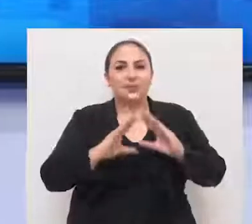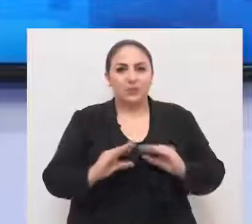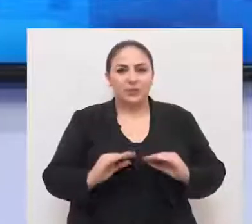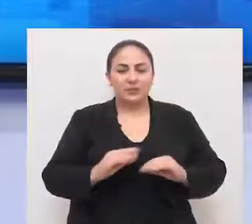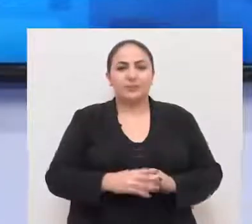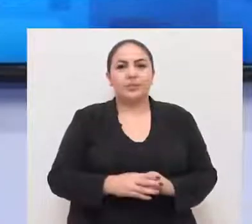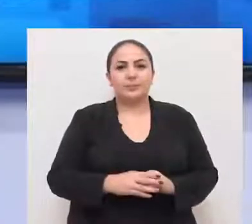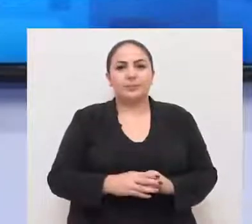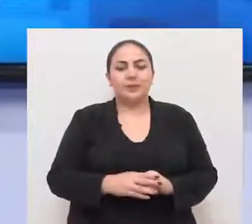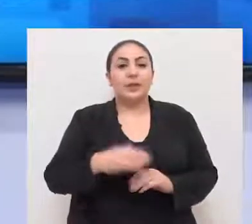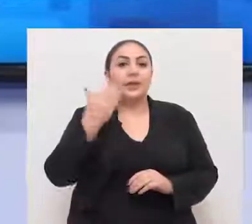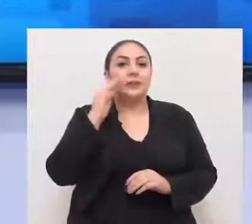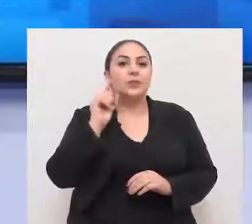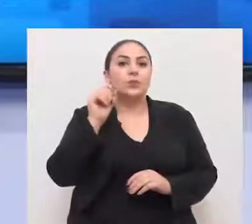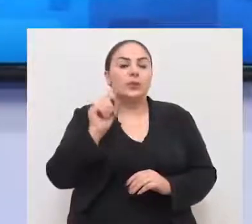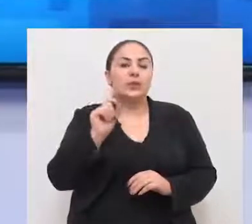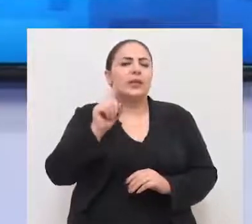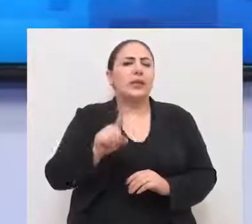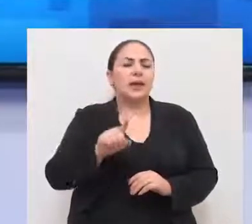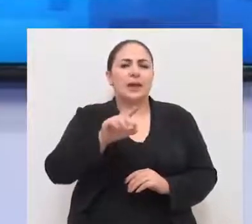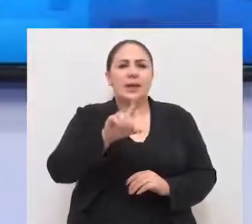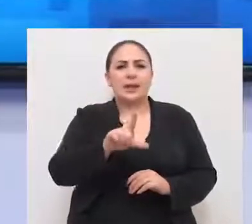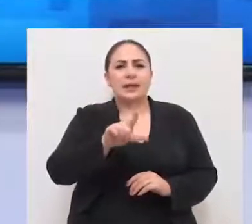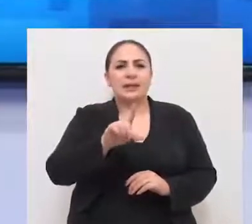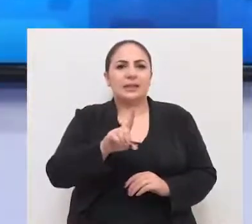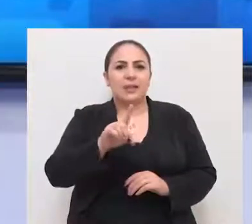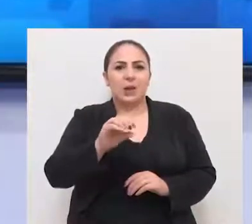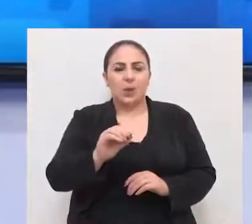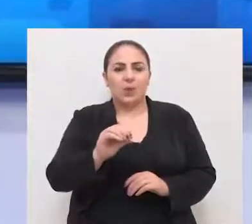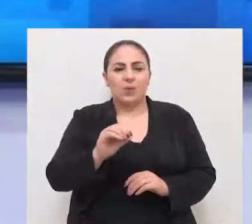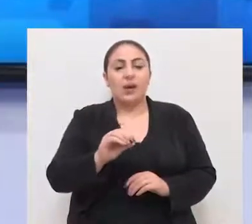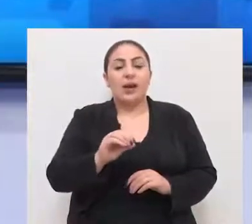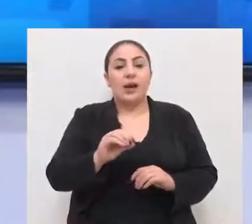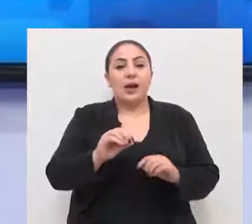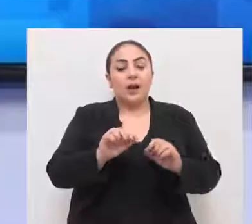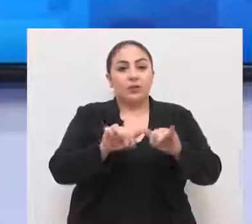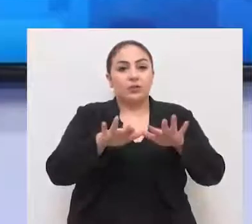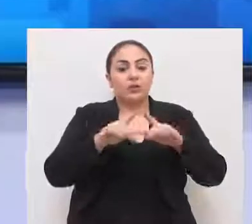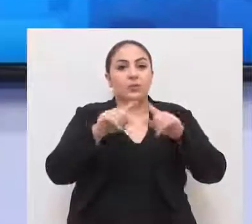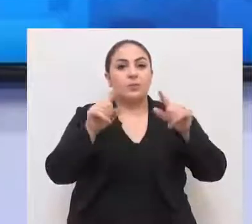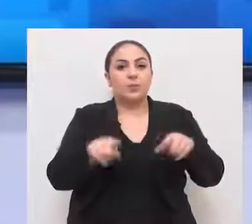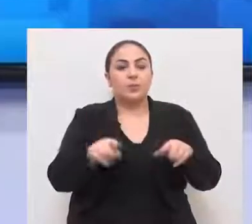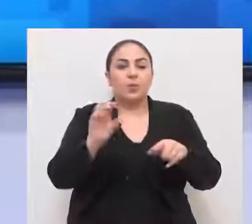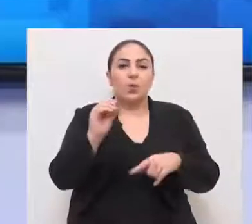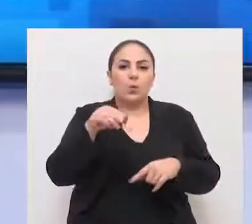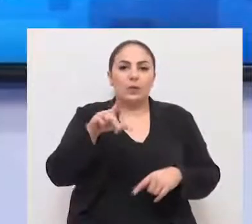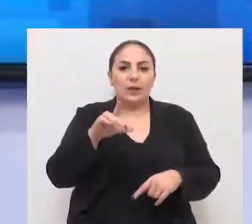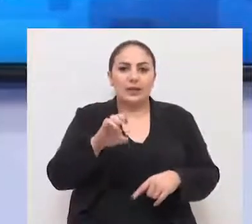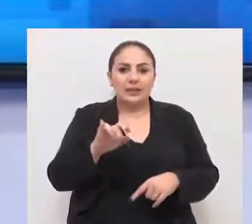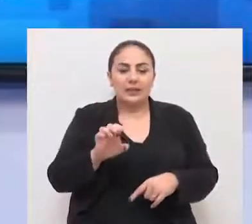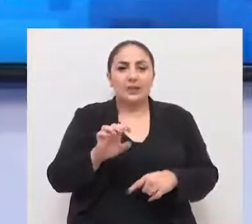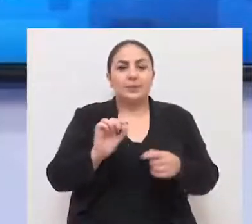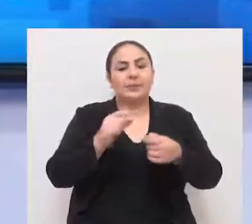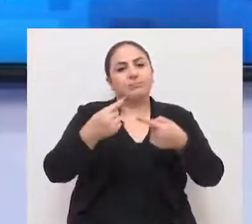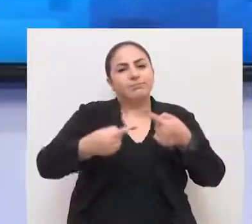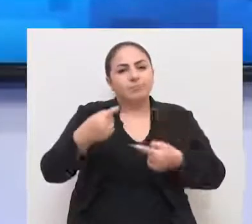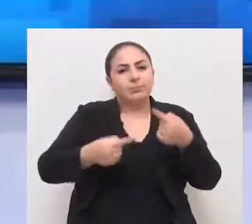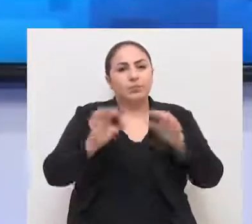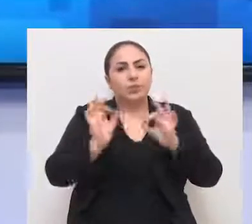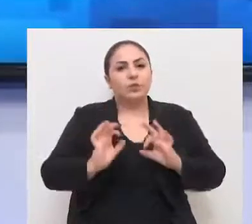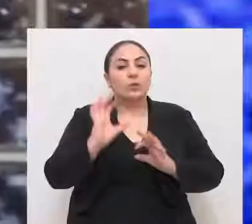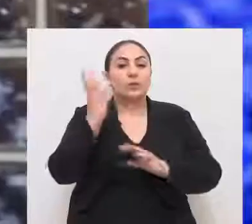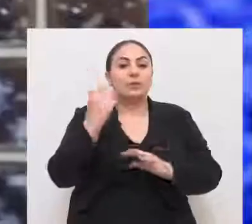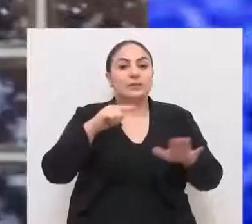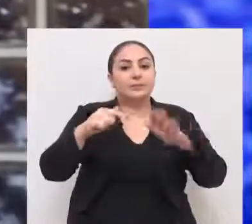Boa noite. Entendo que é a LDO. Audiência pública online para debater o projeto acontece na próxima